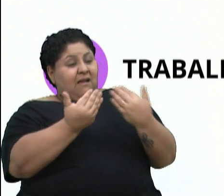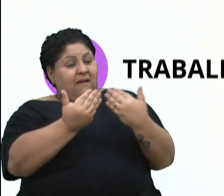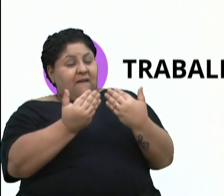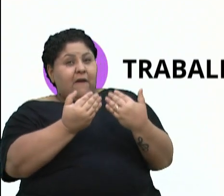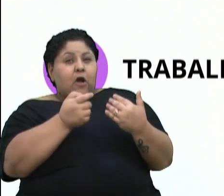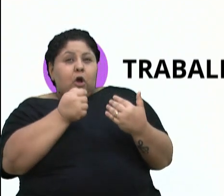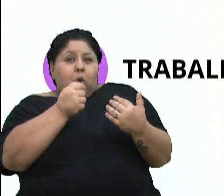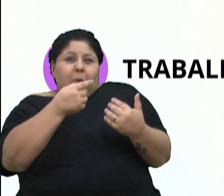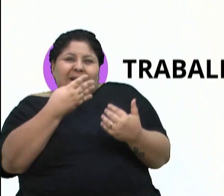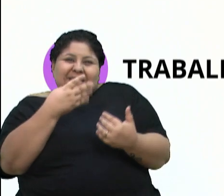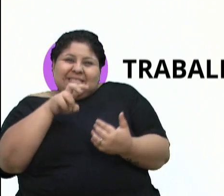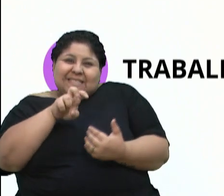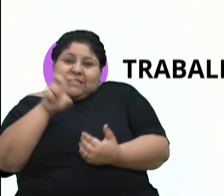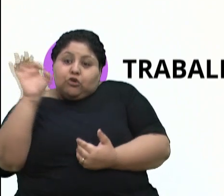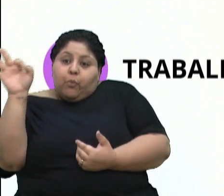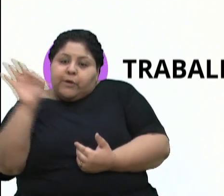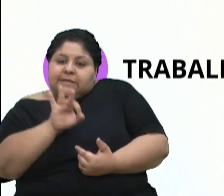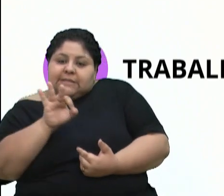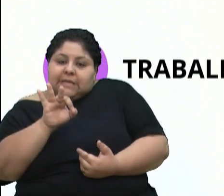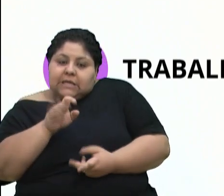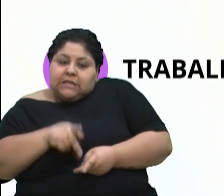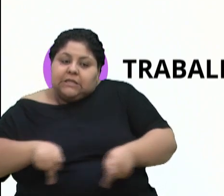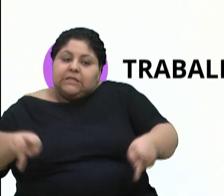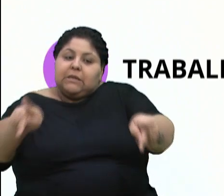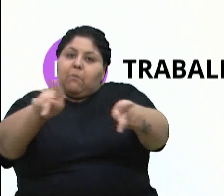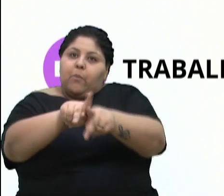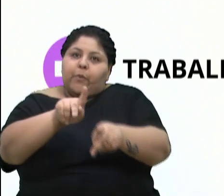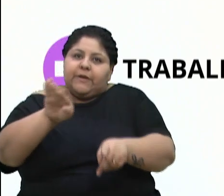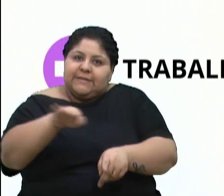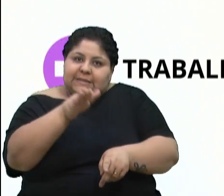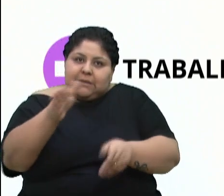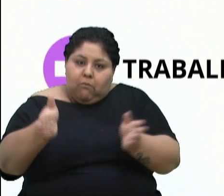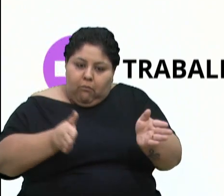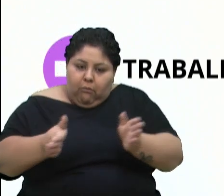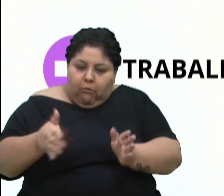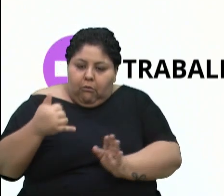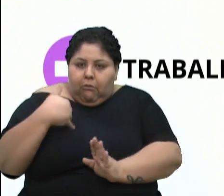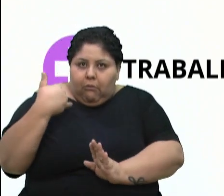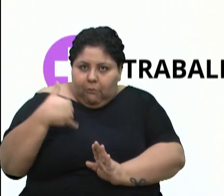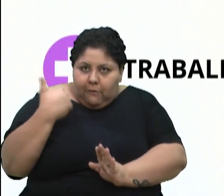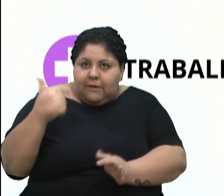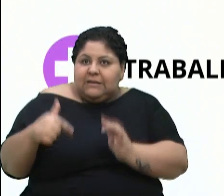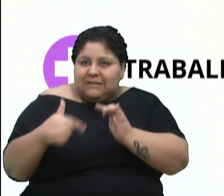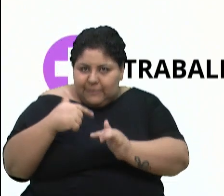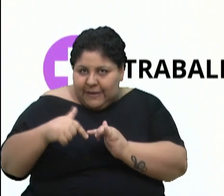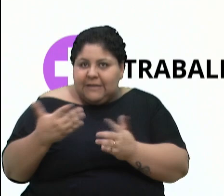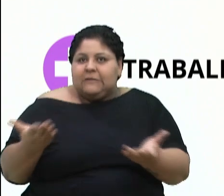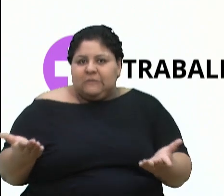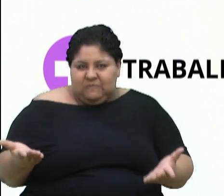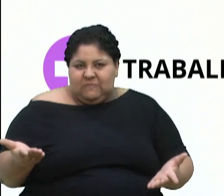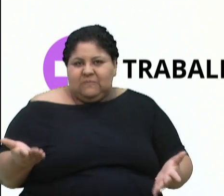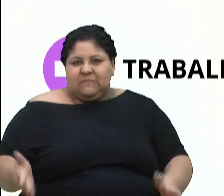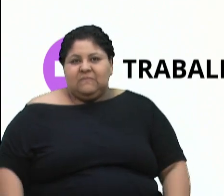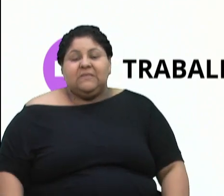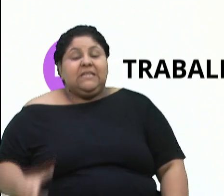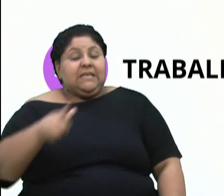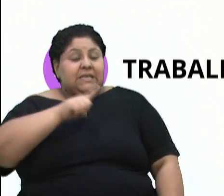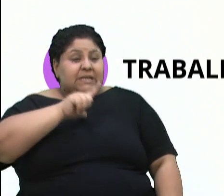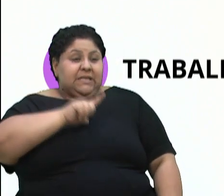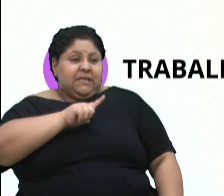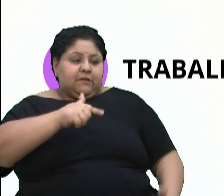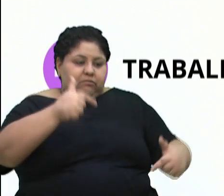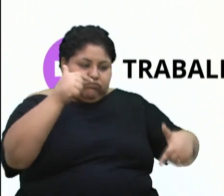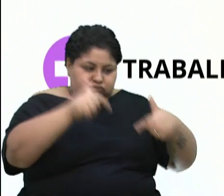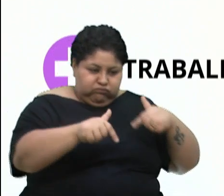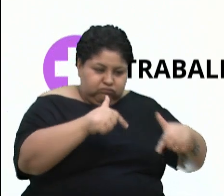quase 5% da população dessa faixa etária está trabalhando. E tem aqueles trabalhos, né,